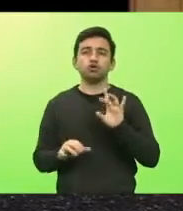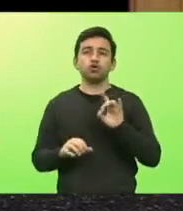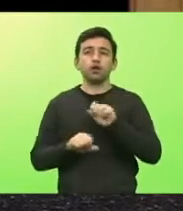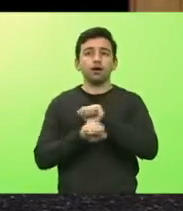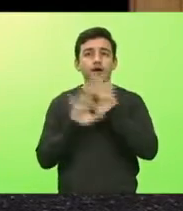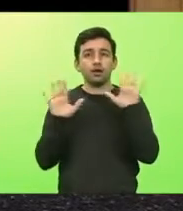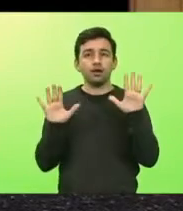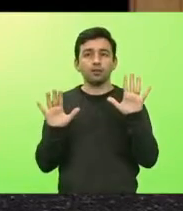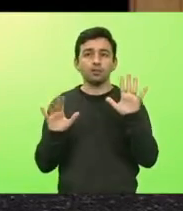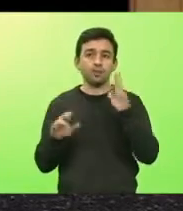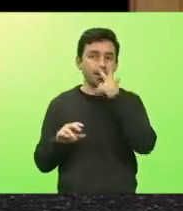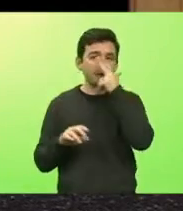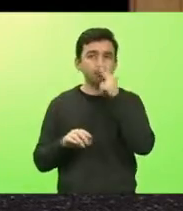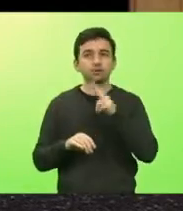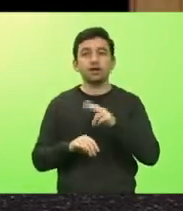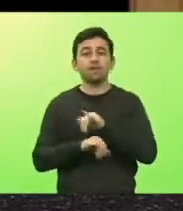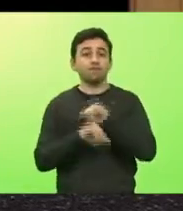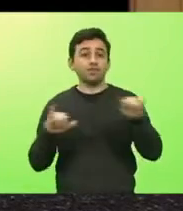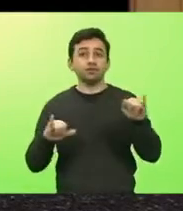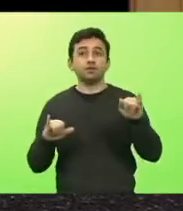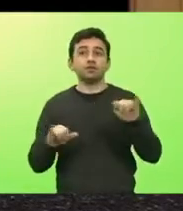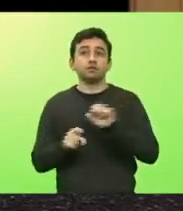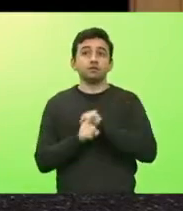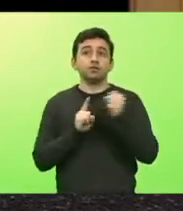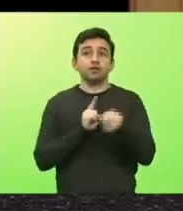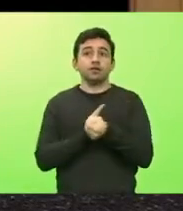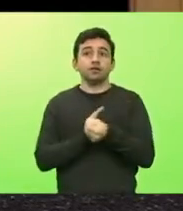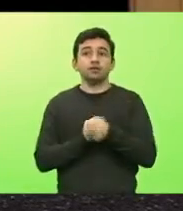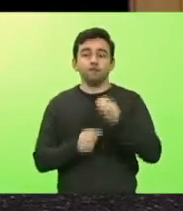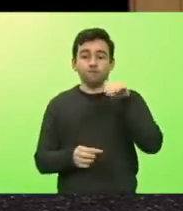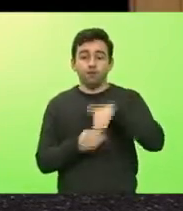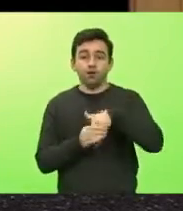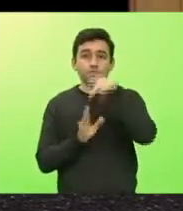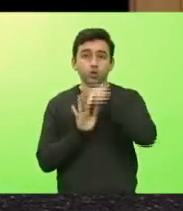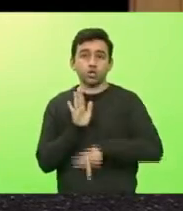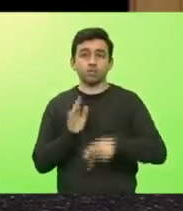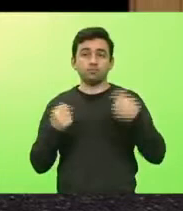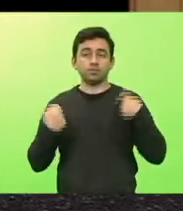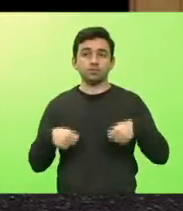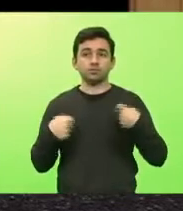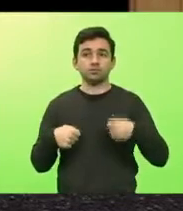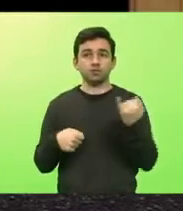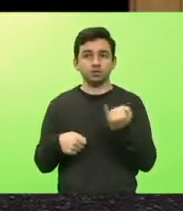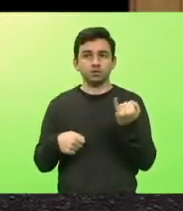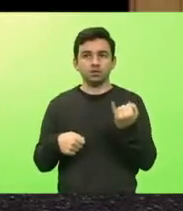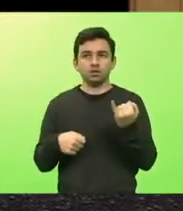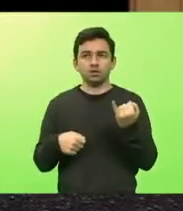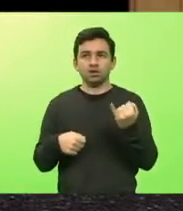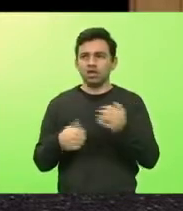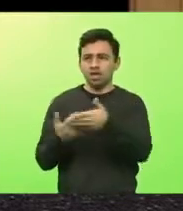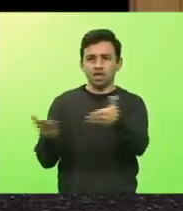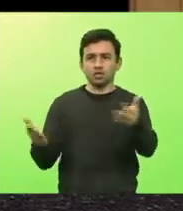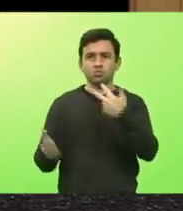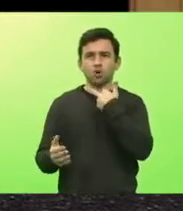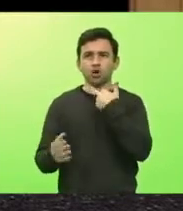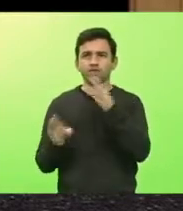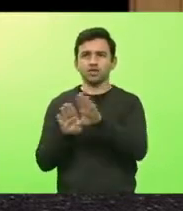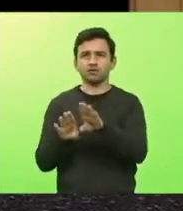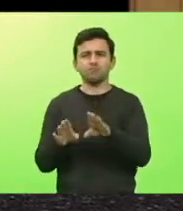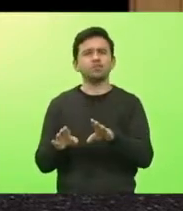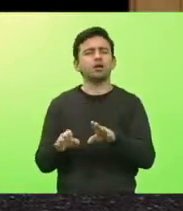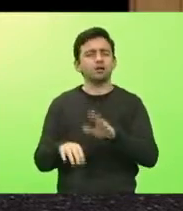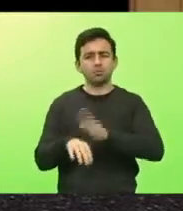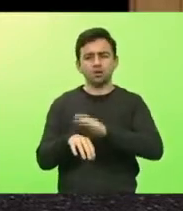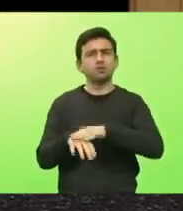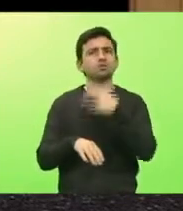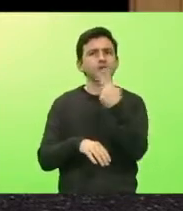a gente está vendendo para a sociedade, que a partir do momento que a gente vota um projeto aqui de essencial, ninguém mais pode fechar nada. Não, os prefeitos têm essa autonomia